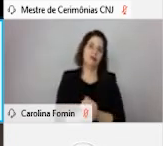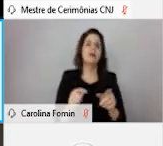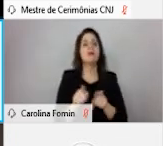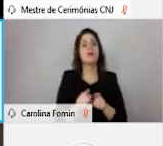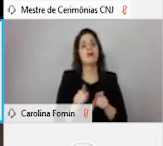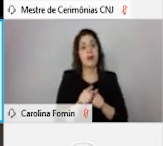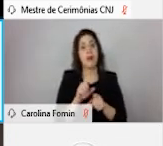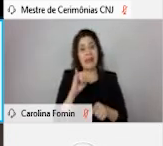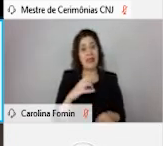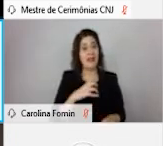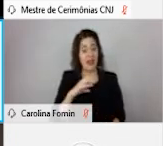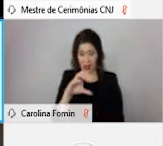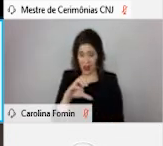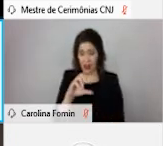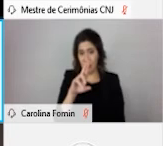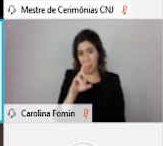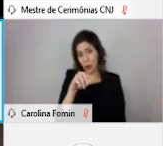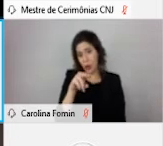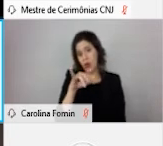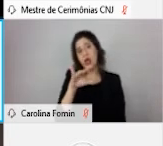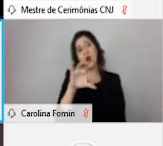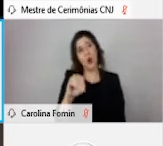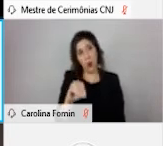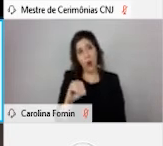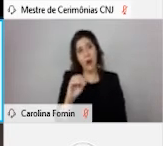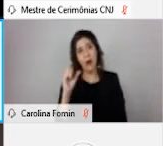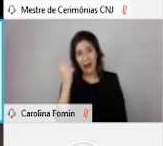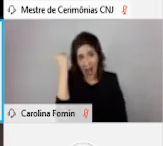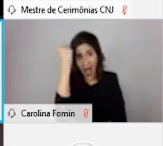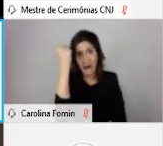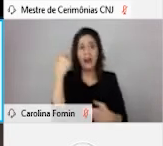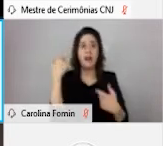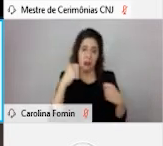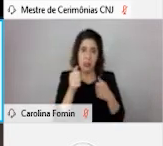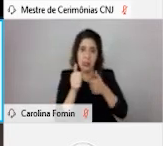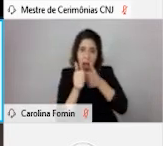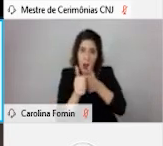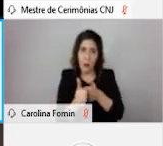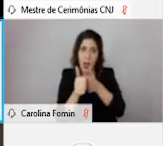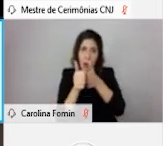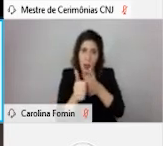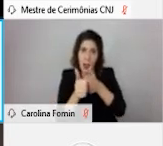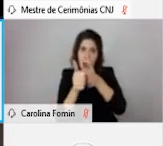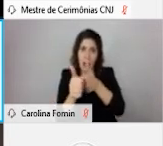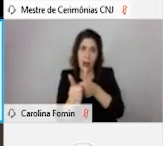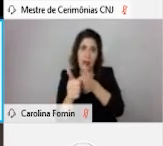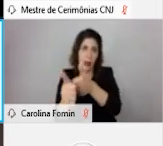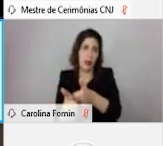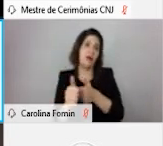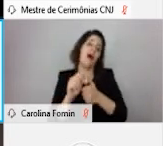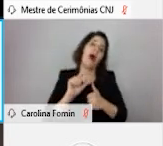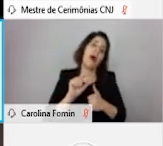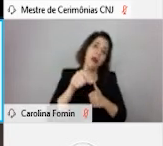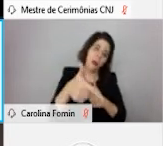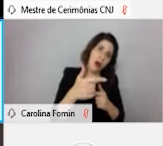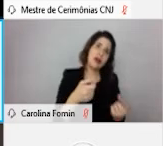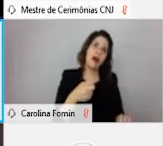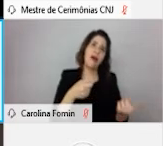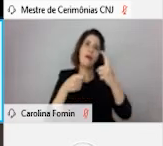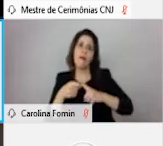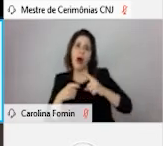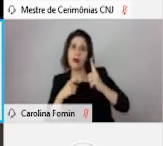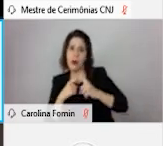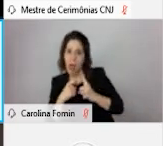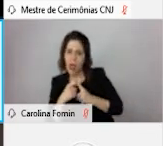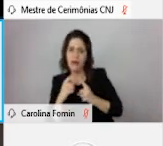crônica, você faz consultas de acompanhamento, então, depois de algum tempo, você volta ao médico para ver se está tudo bem ou fazer ajuste da